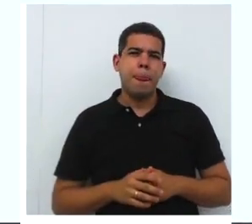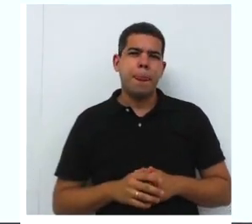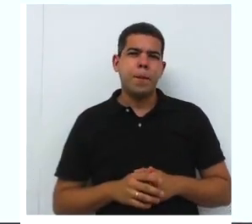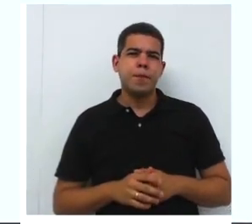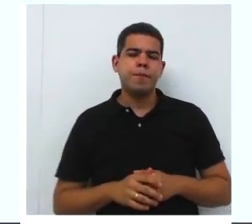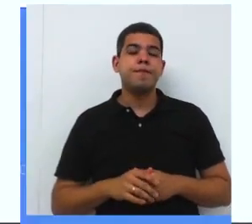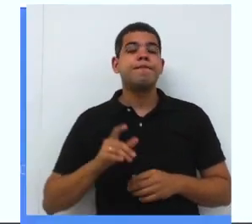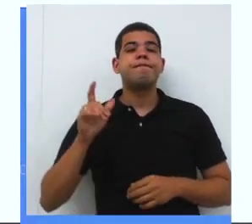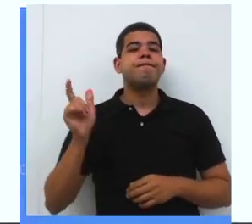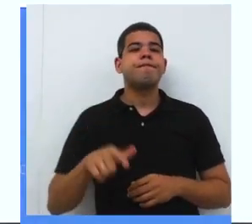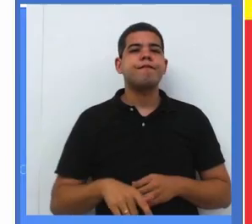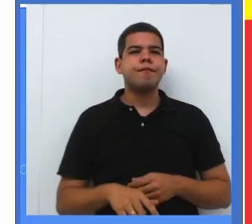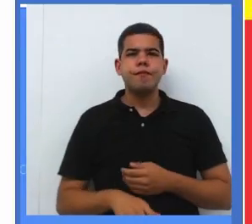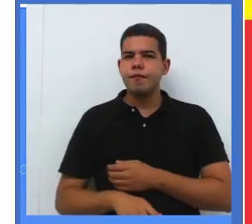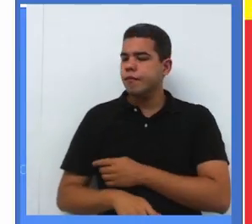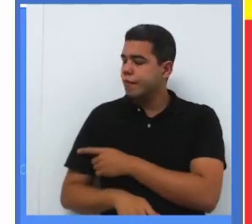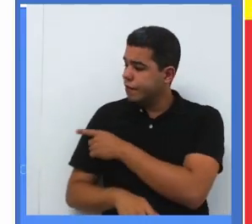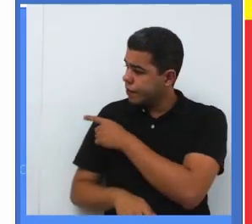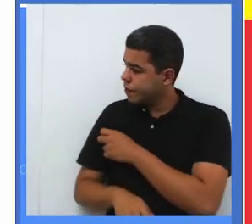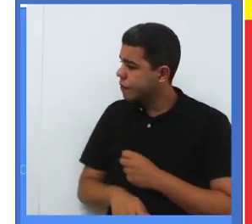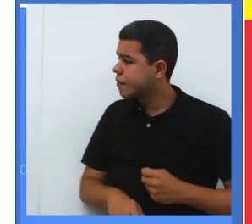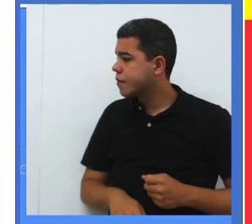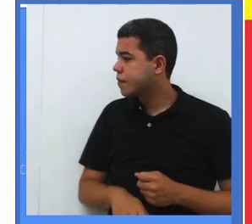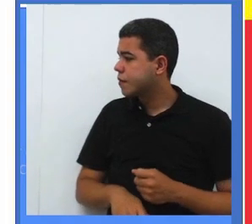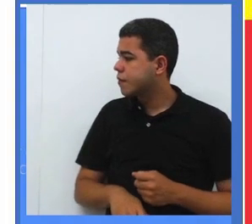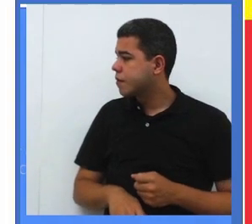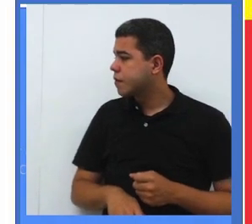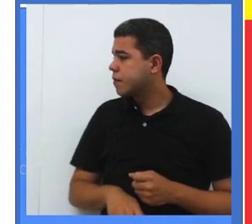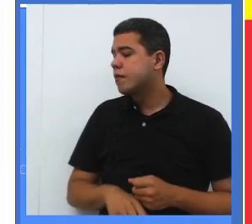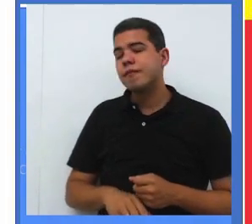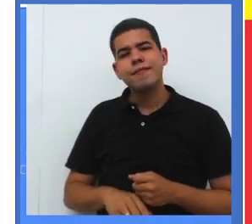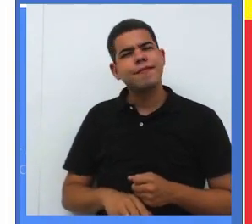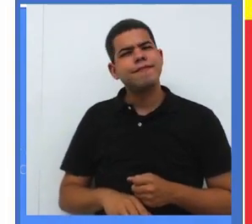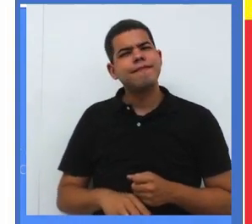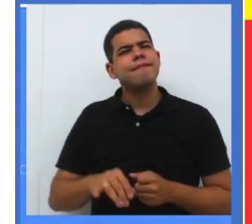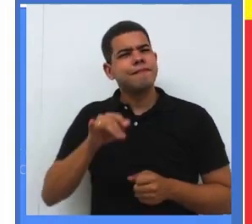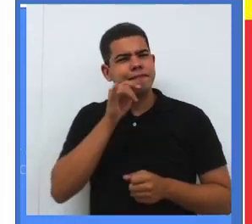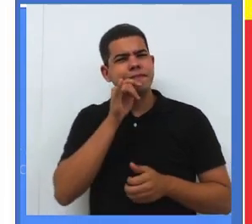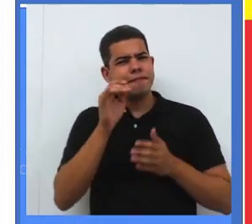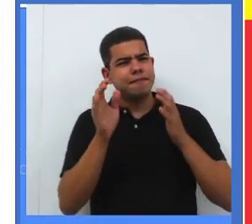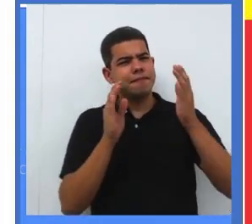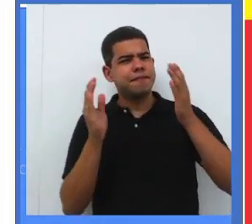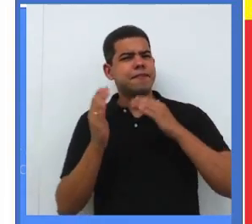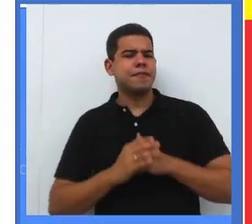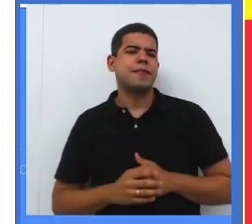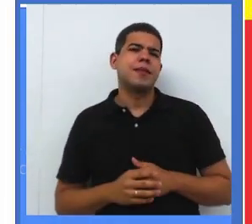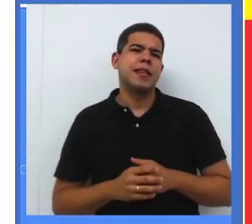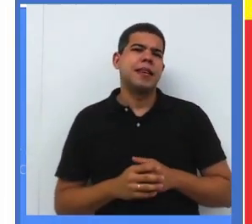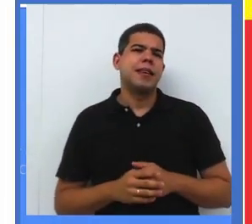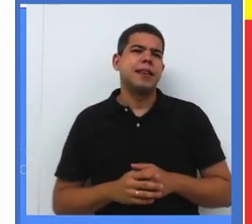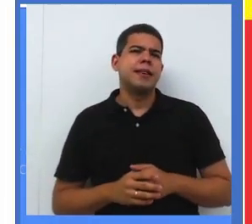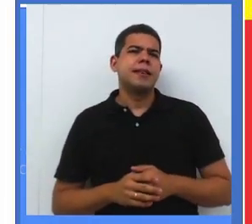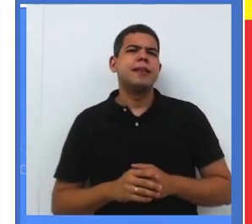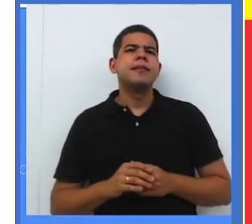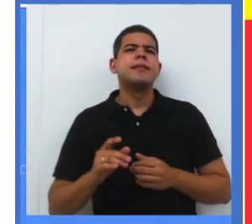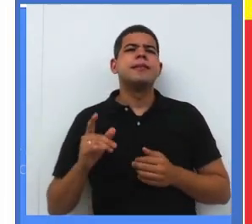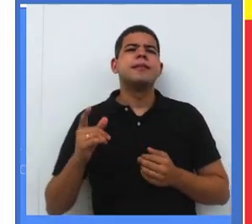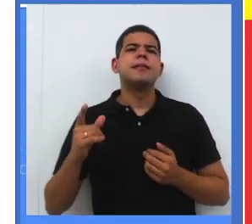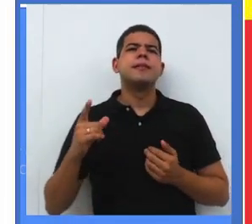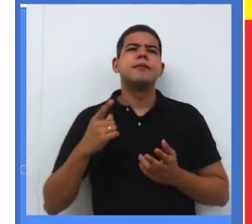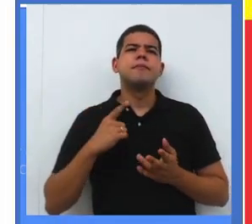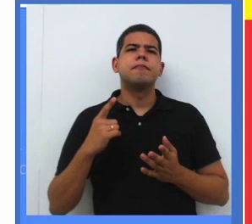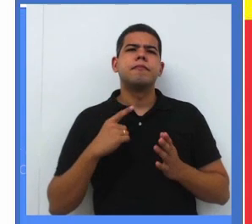Agora, nessa próxima imagem nós estamos vendo o quê? Um exemplo bem legal sobre isso, sobre